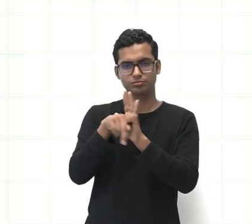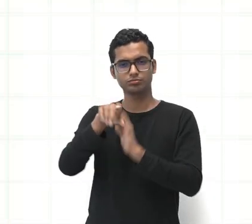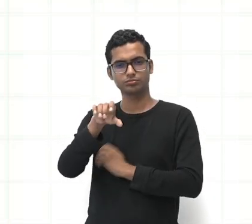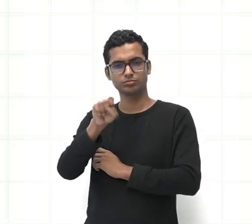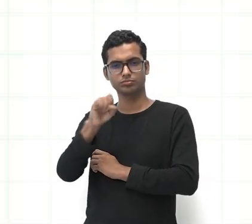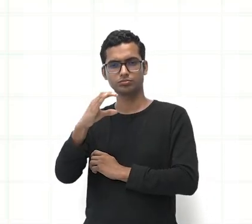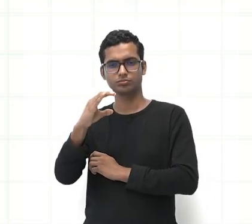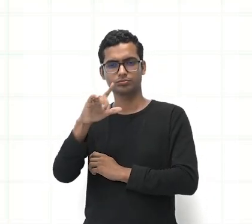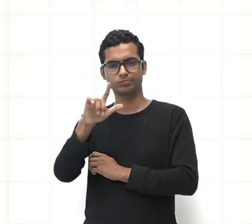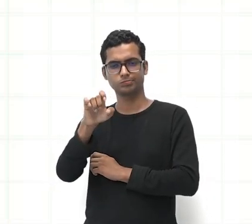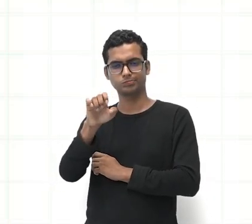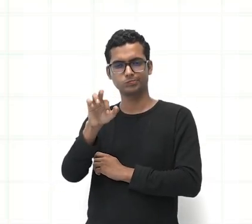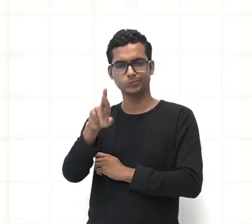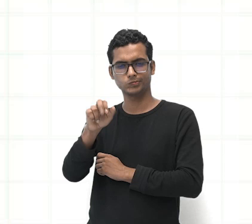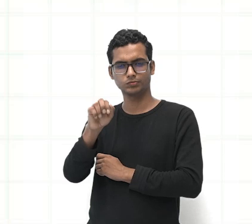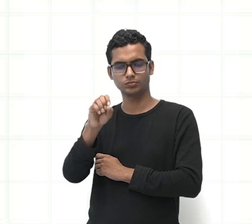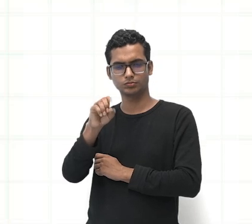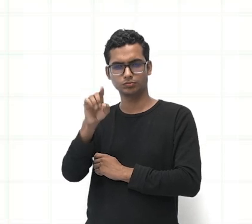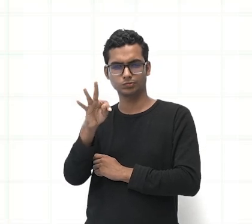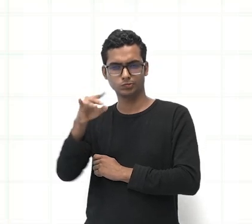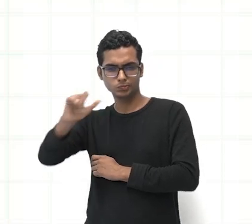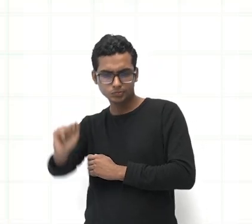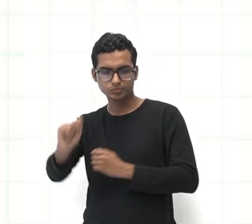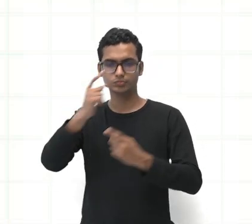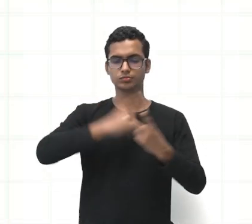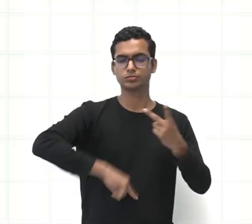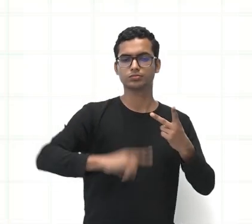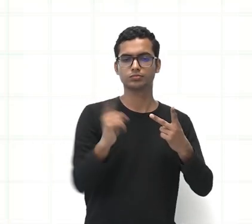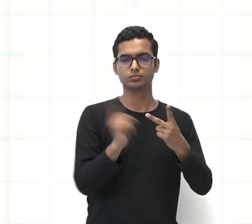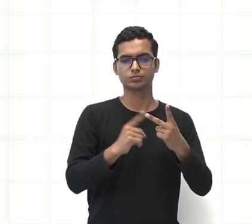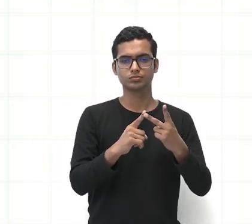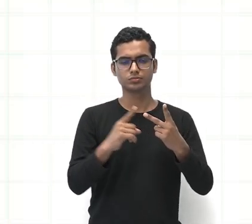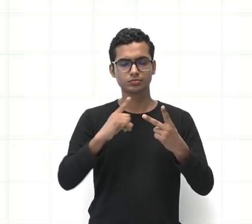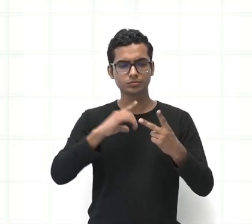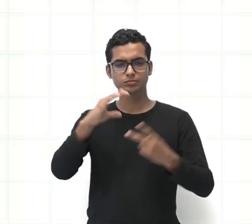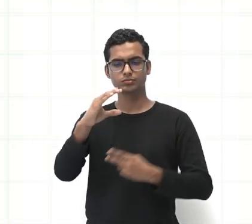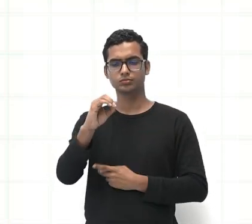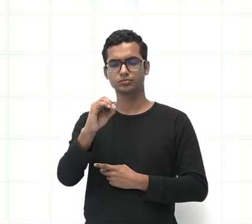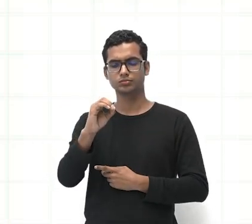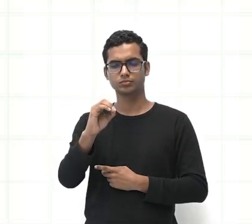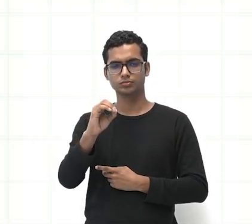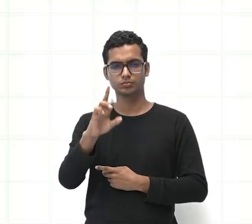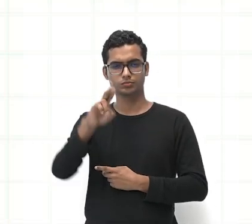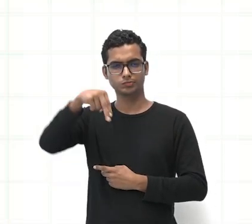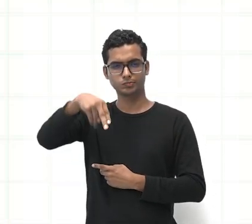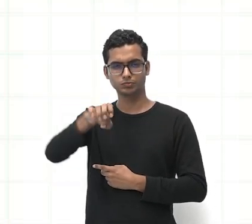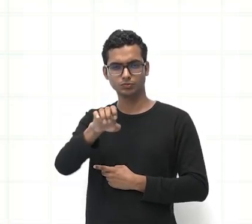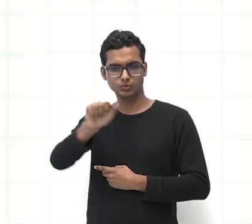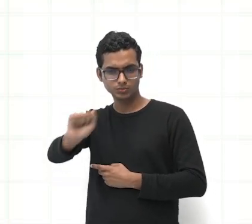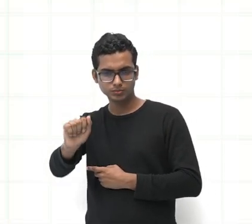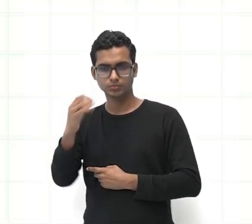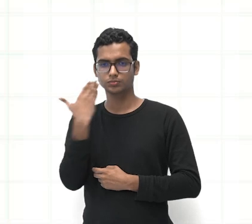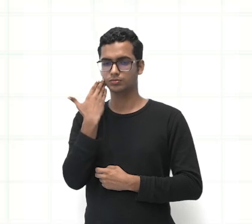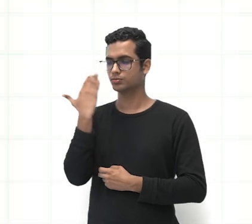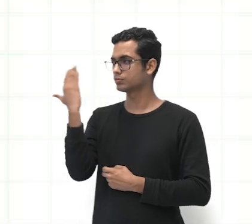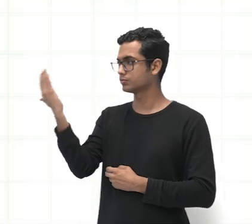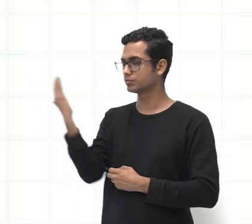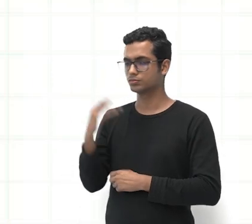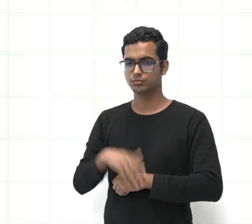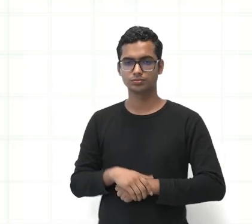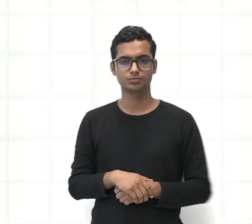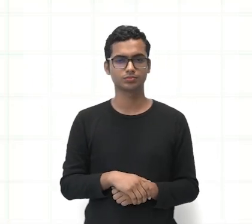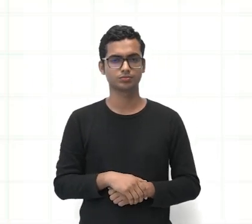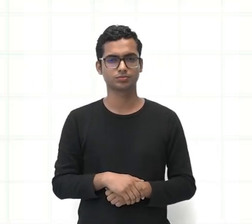E a córnea, que é a parte transparente. Então, a esclera e a córnea, está aqui a esclera, e nós temos